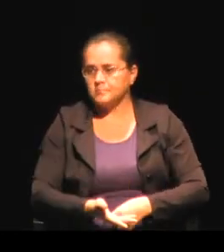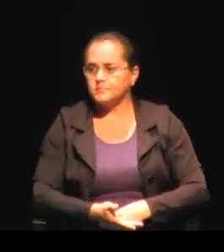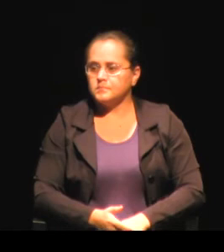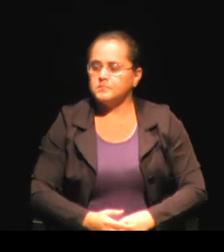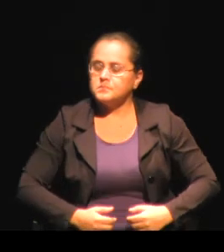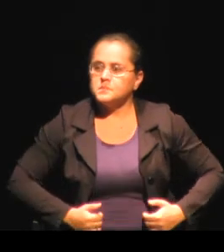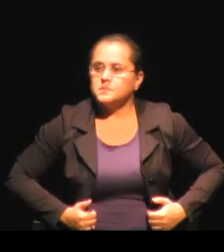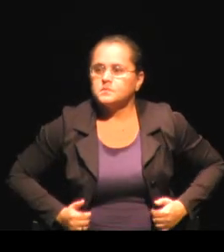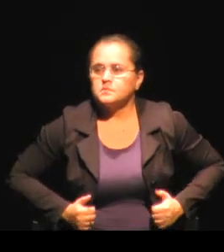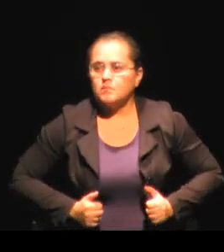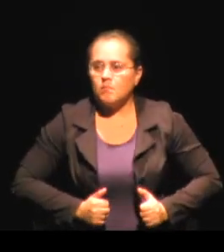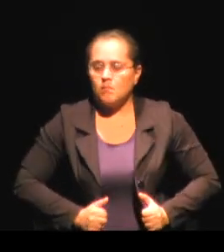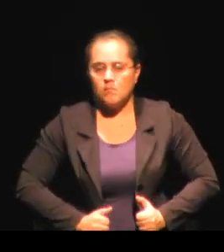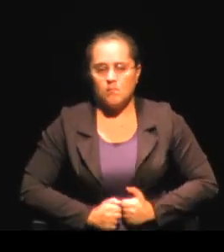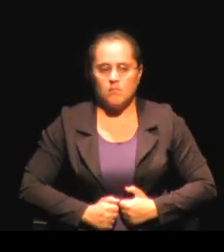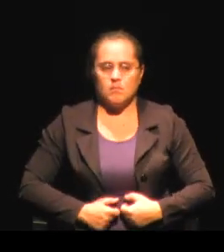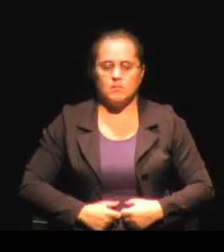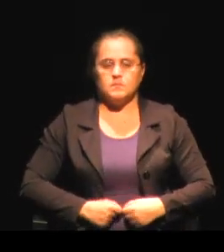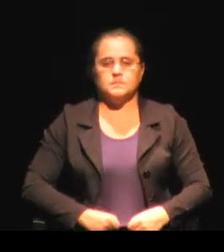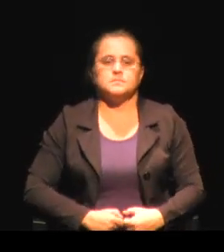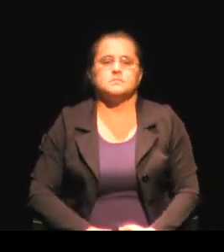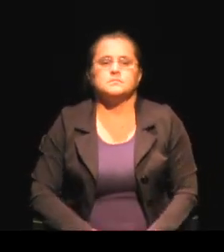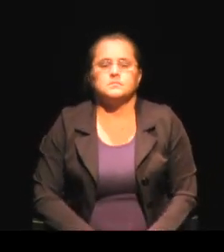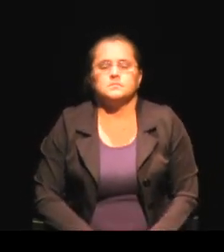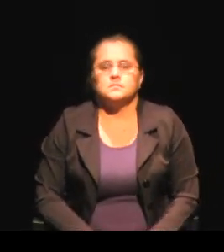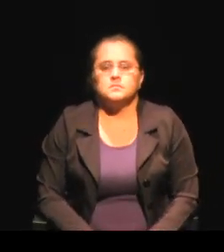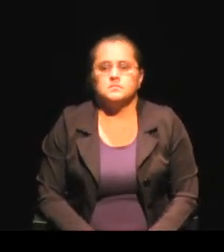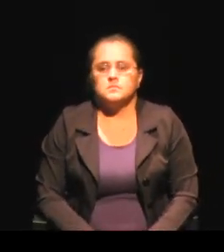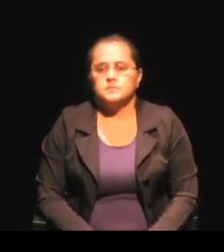cidade, vai ter que ser substituído por um outro. Mas ele tá lá